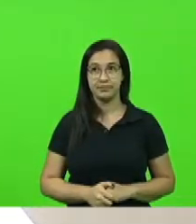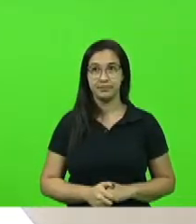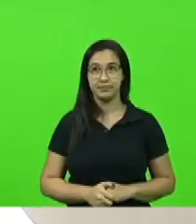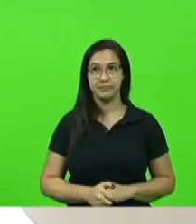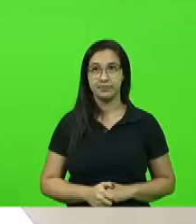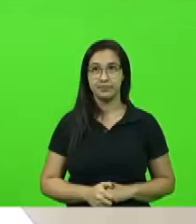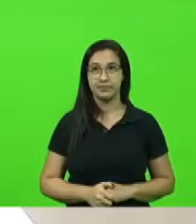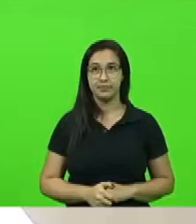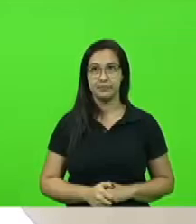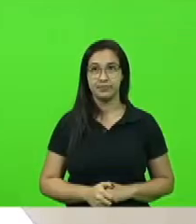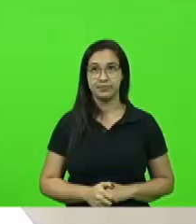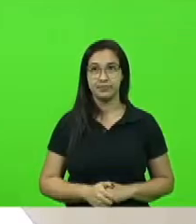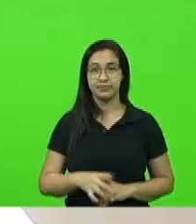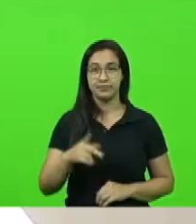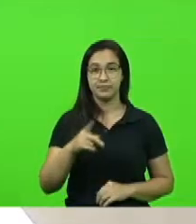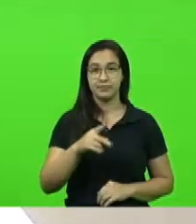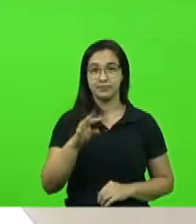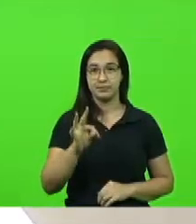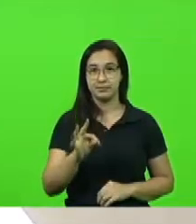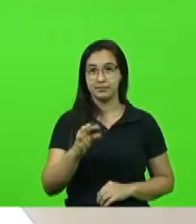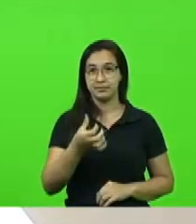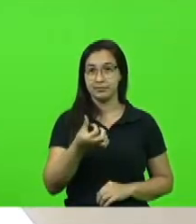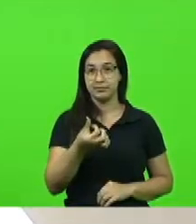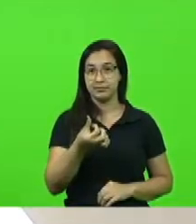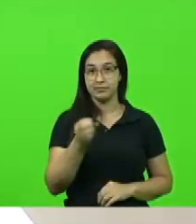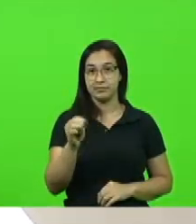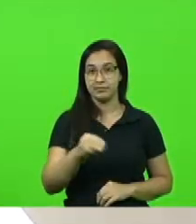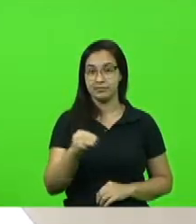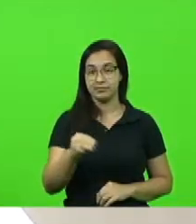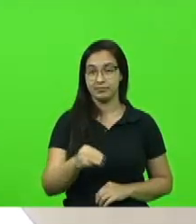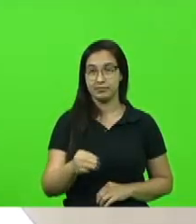Partido dos Trabalhadores, 6 minutos.